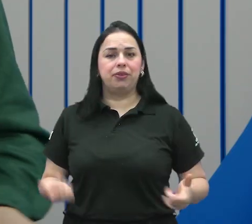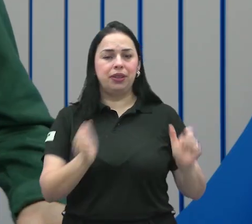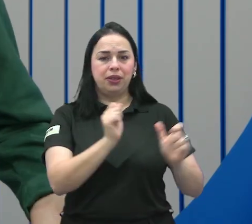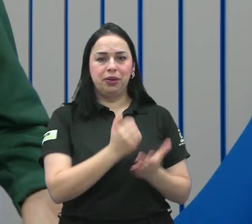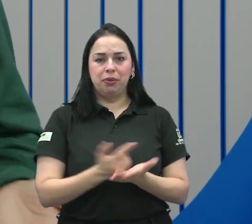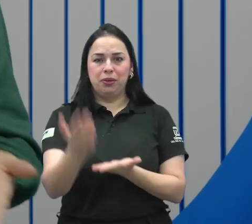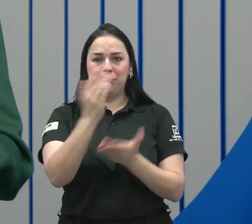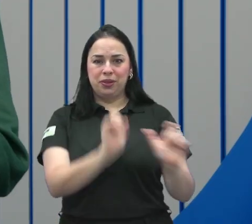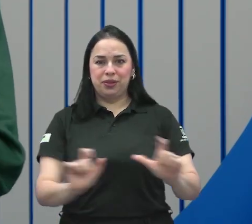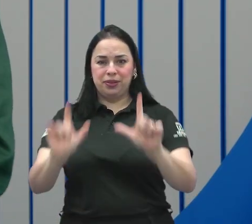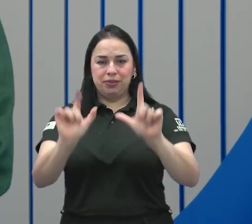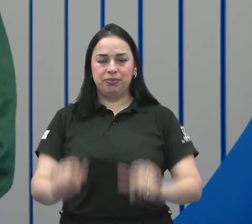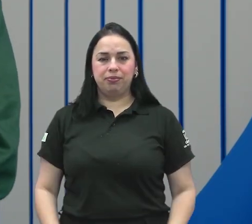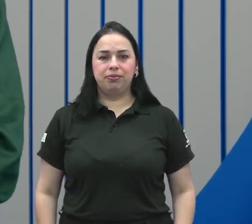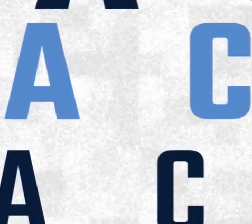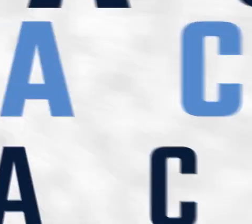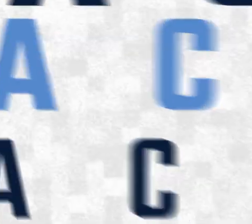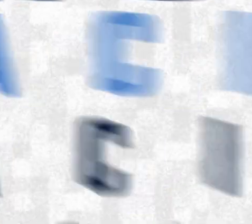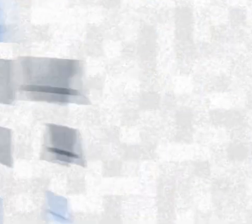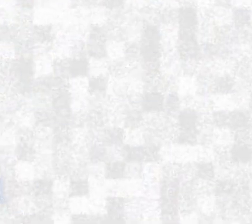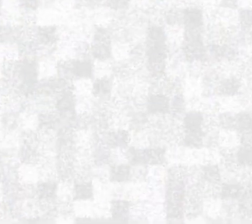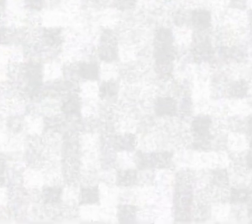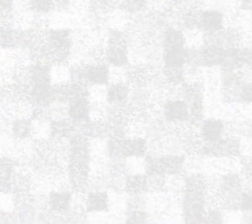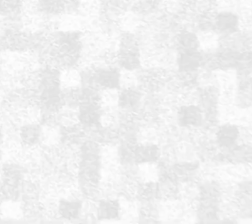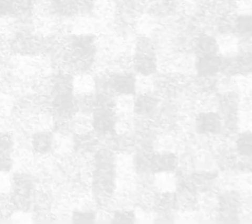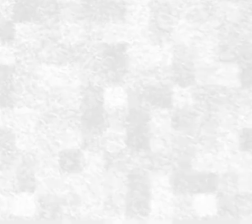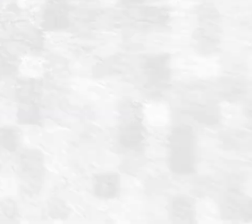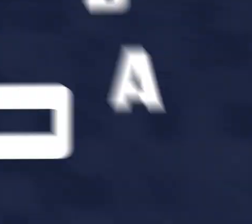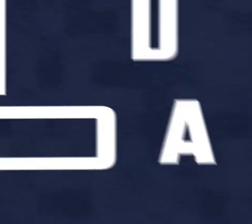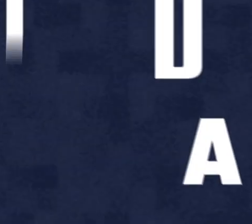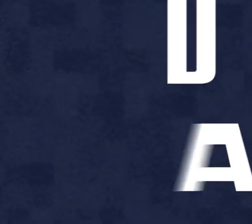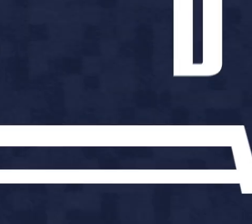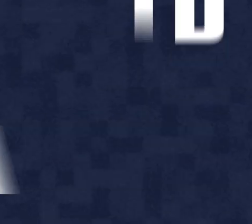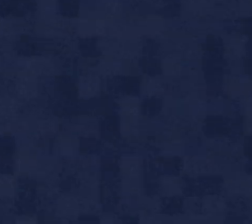Sobre Política está começando.